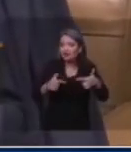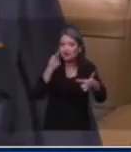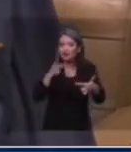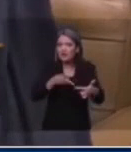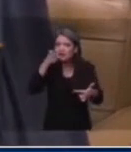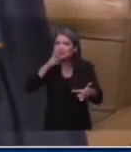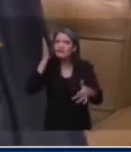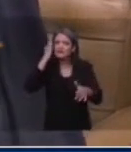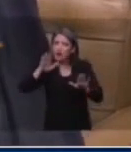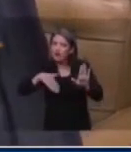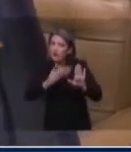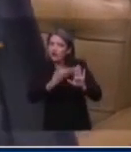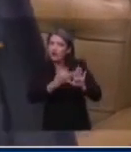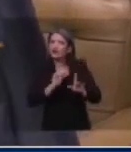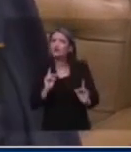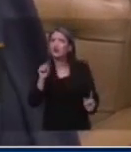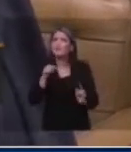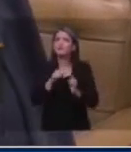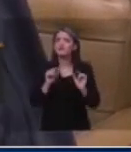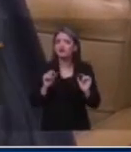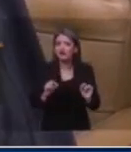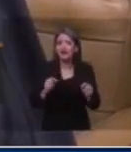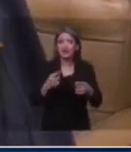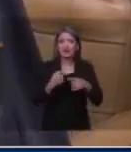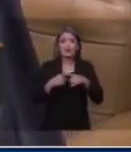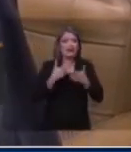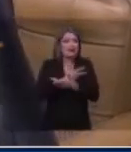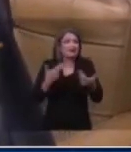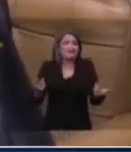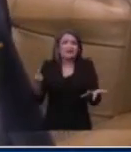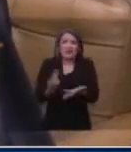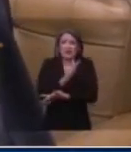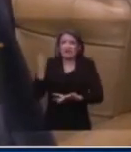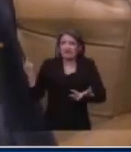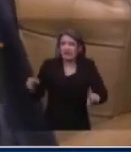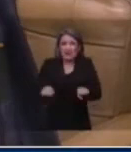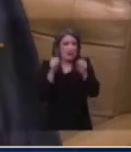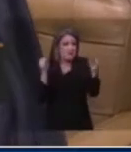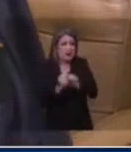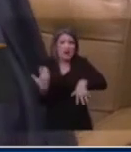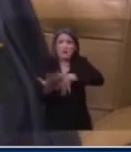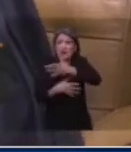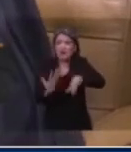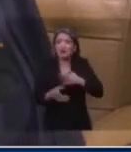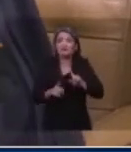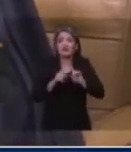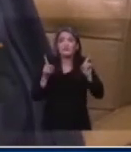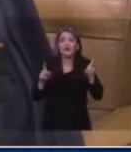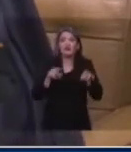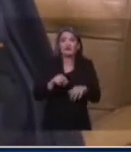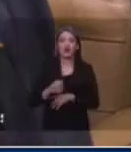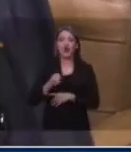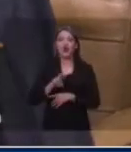vai começar a colocar dúvida por que o ministro da Justiça não estava ali, porque, ou seja, ele estava jogando